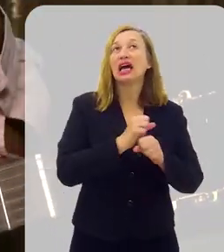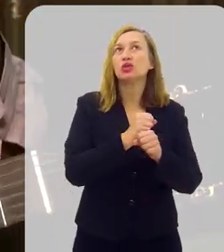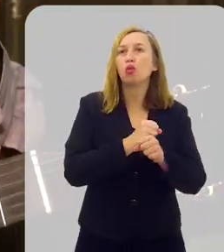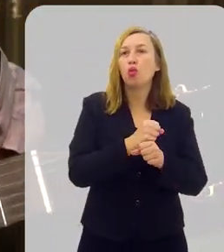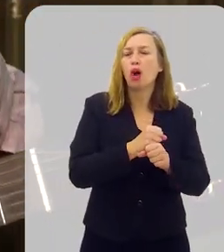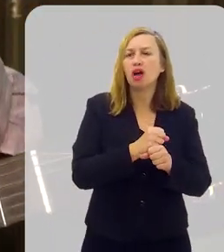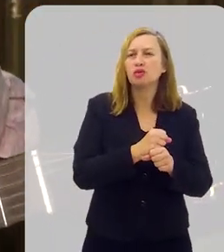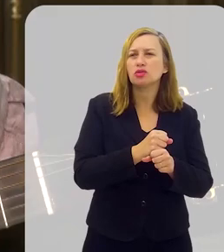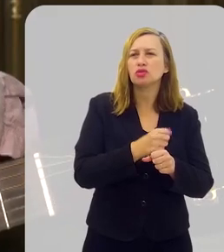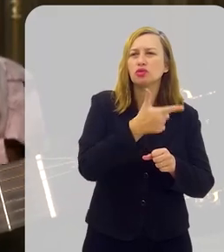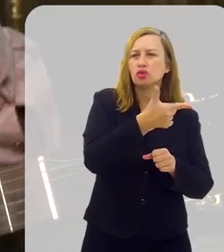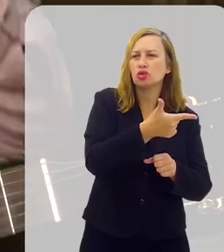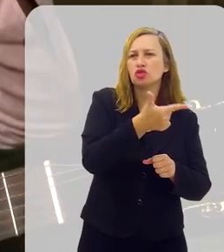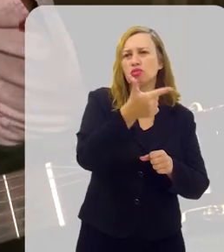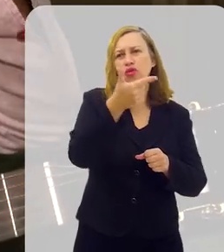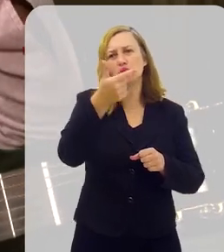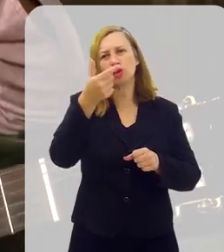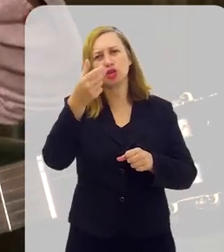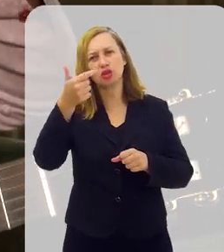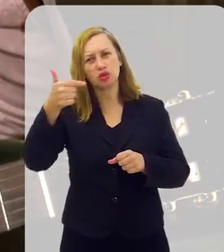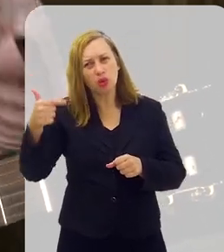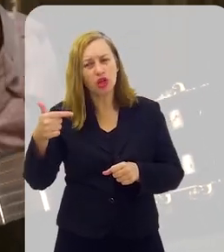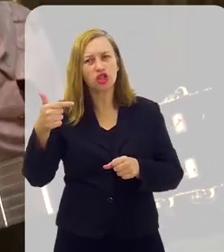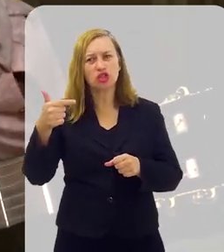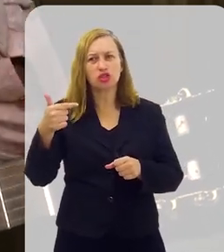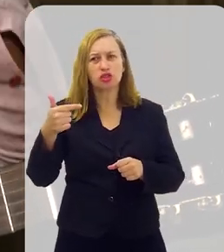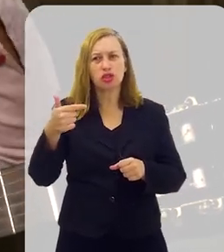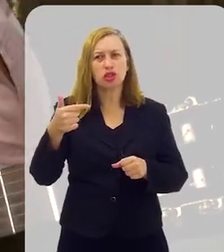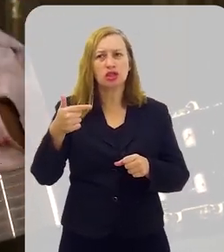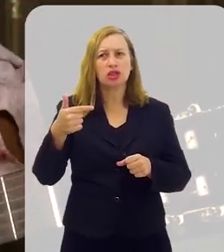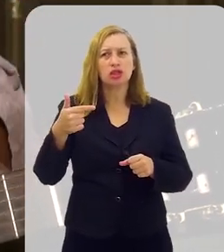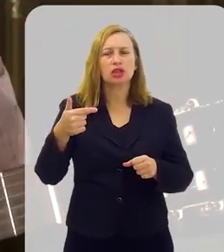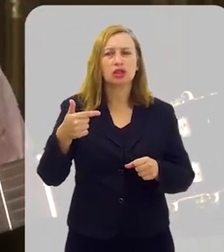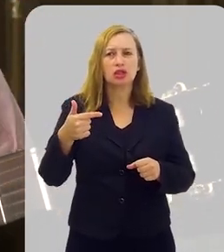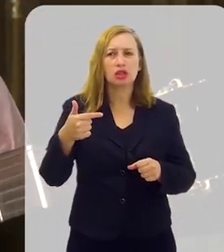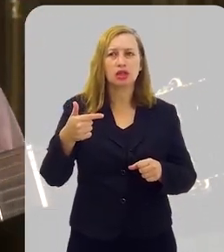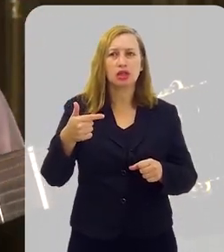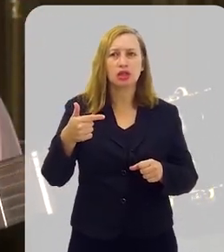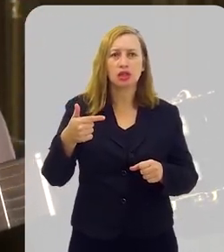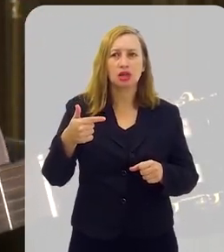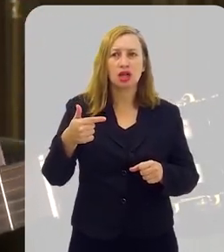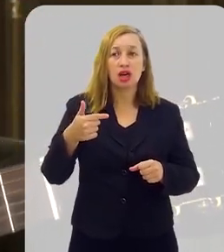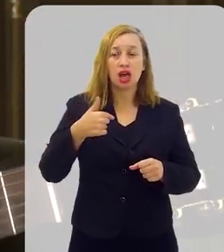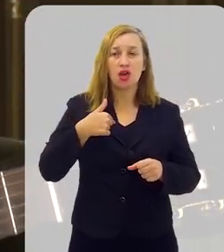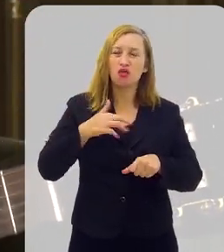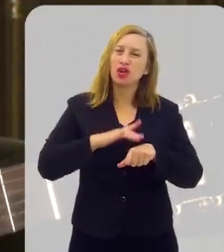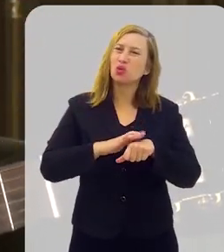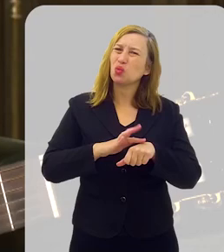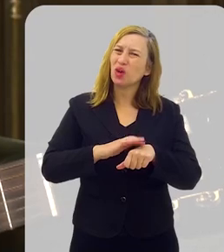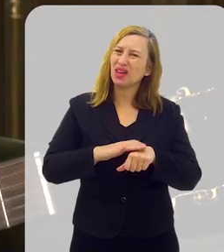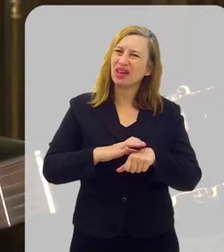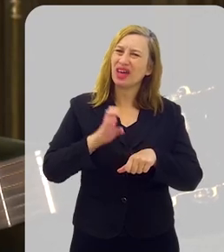a falecer. E aí, no ano de 2002 para 2003,